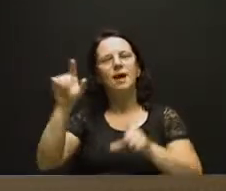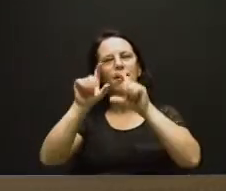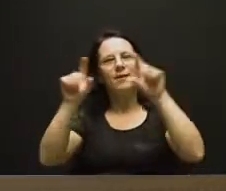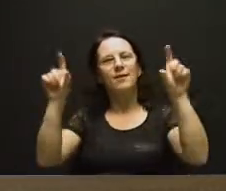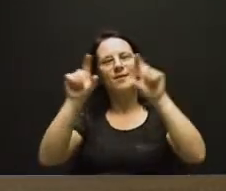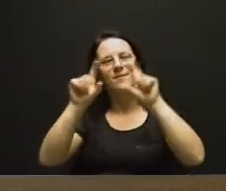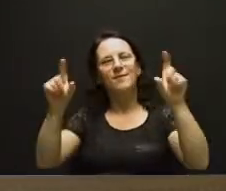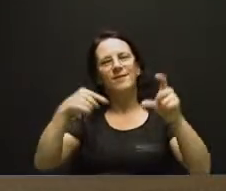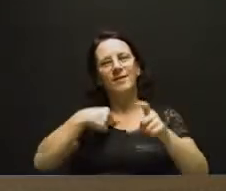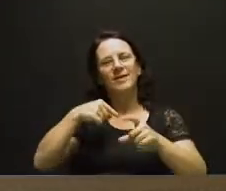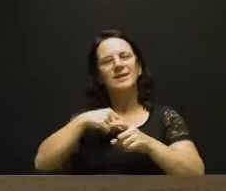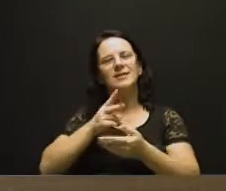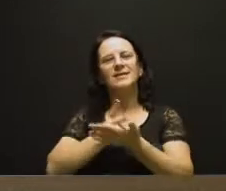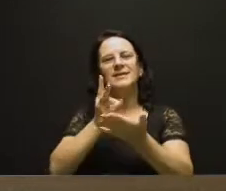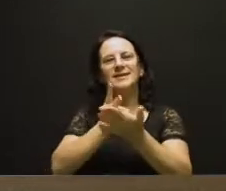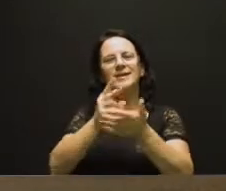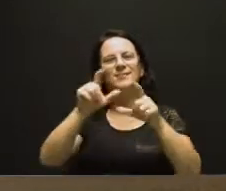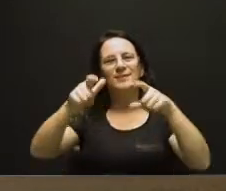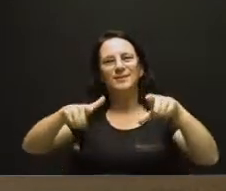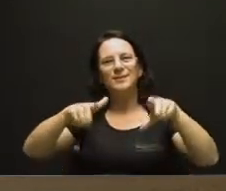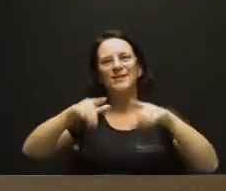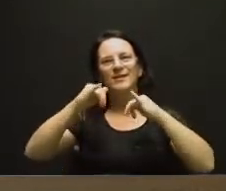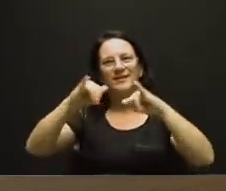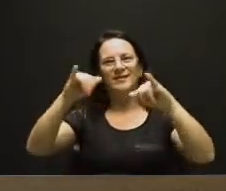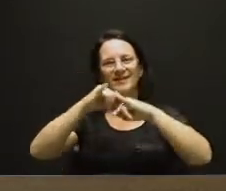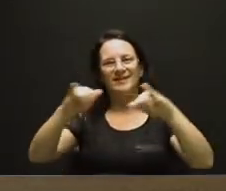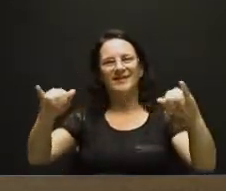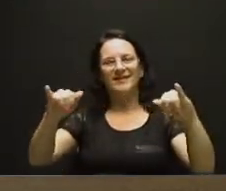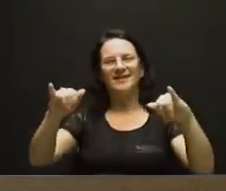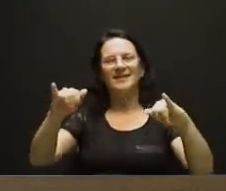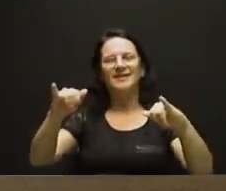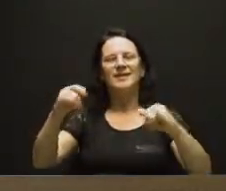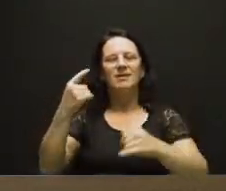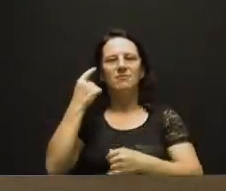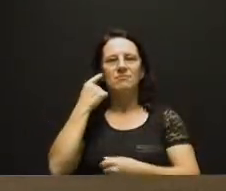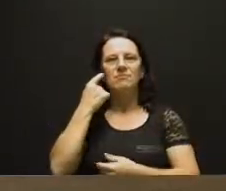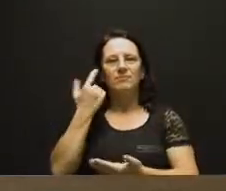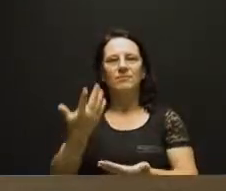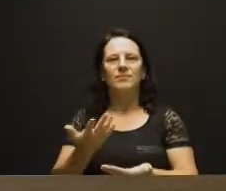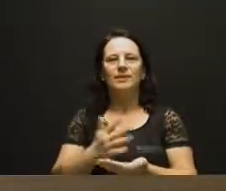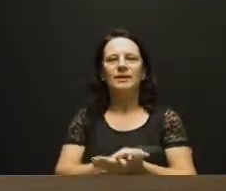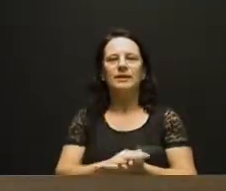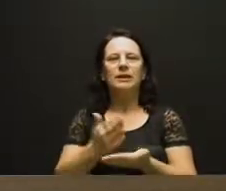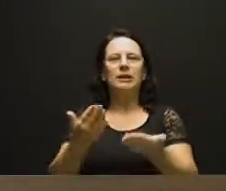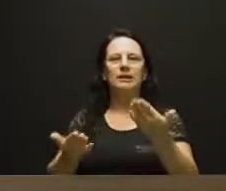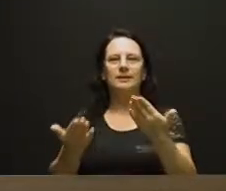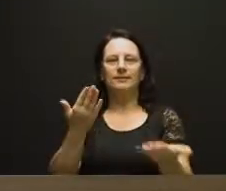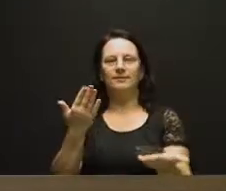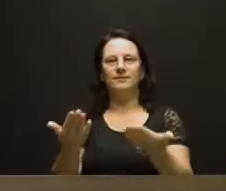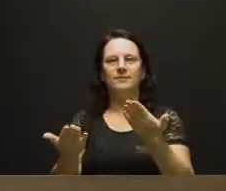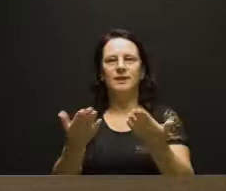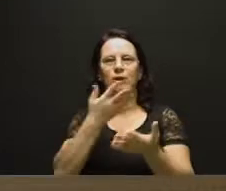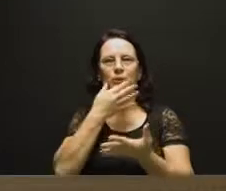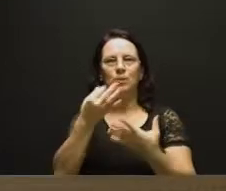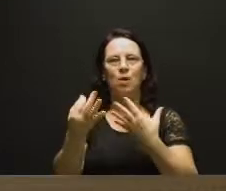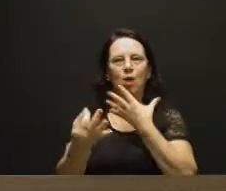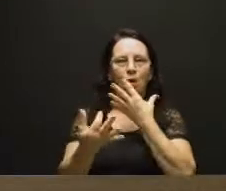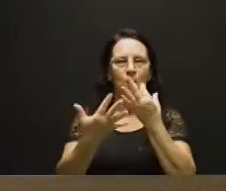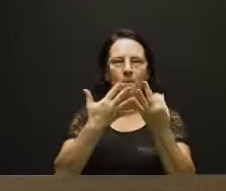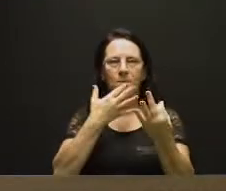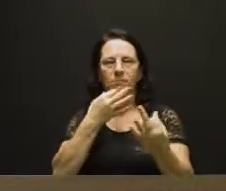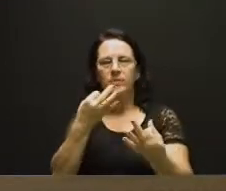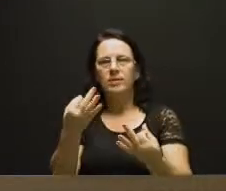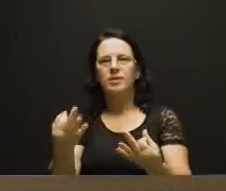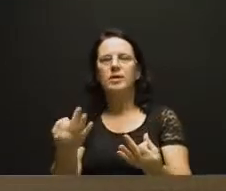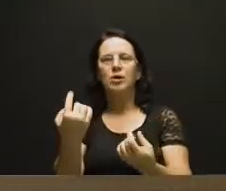carrego comigo em todos os lugares que me chamam pra falar eu acho que é independente da opinião é de cada um